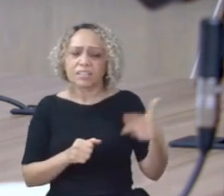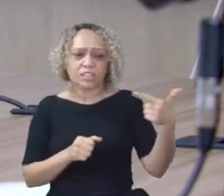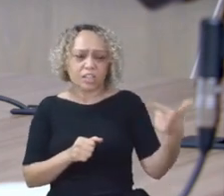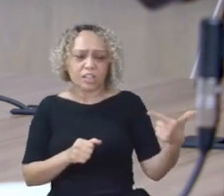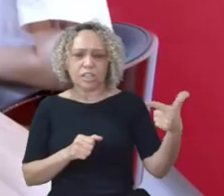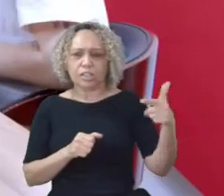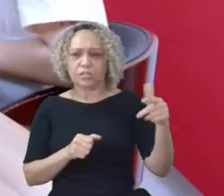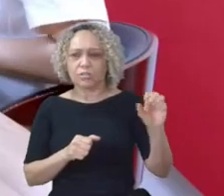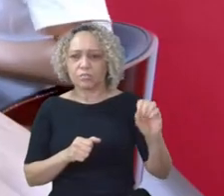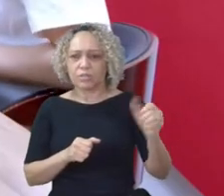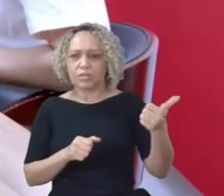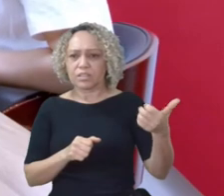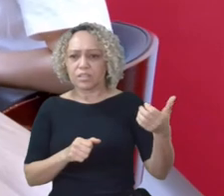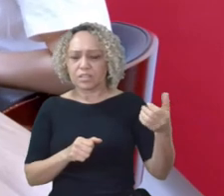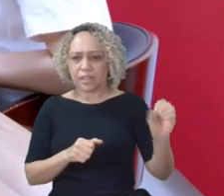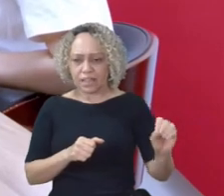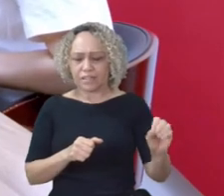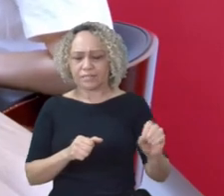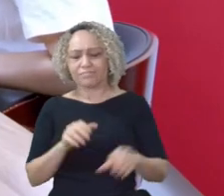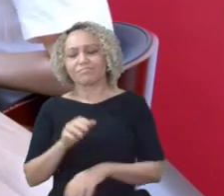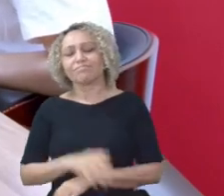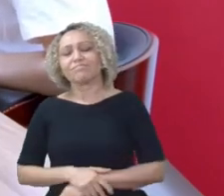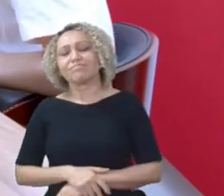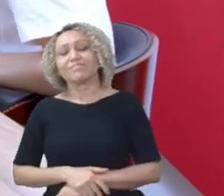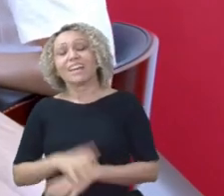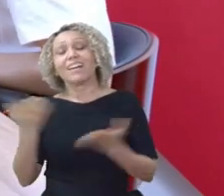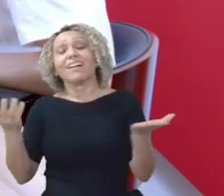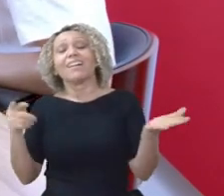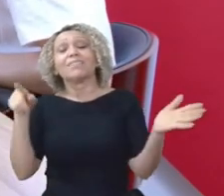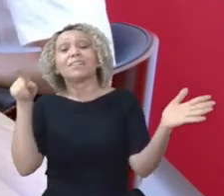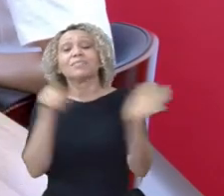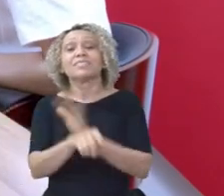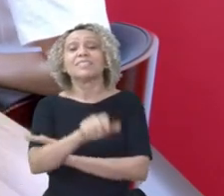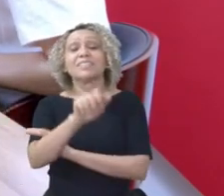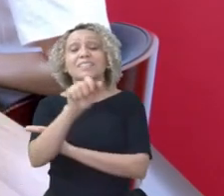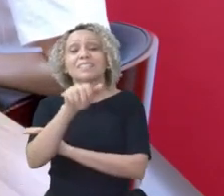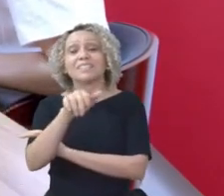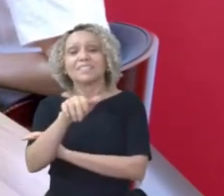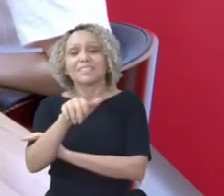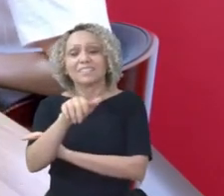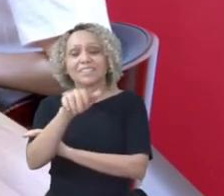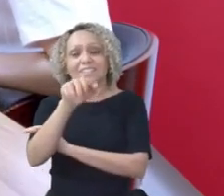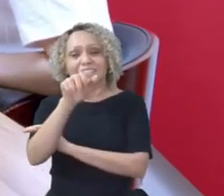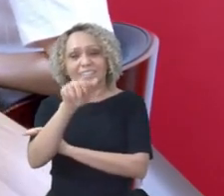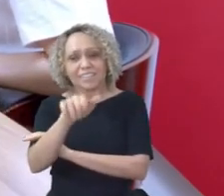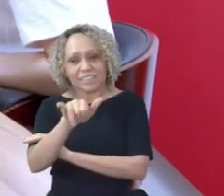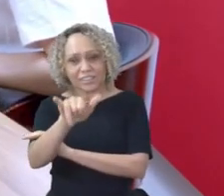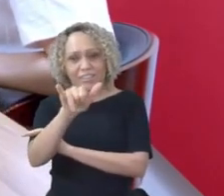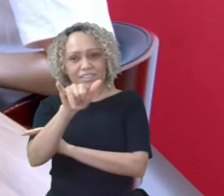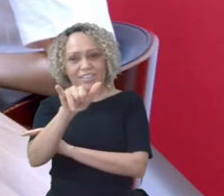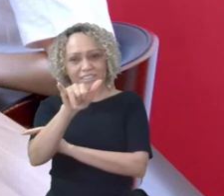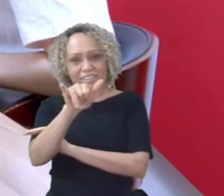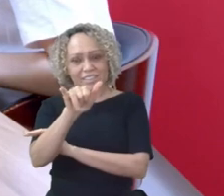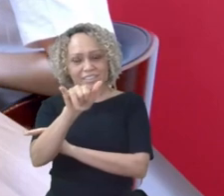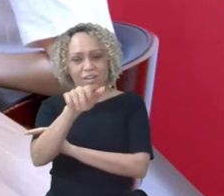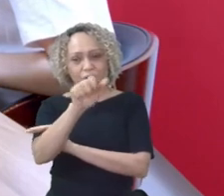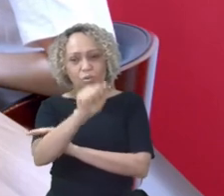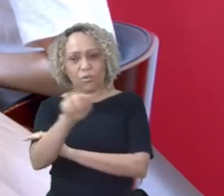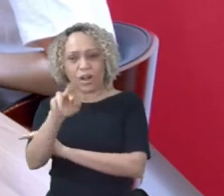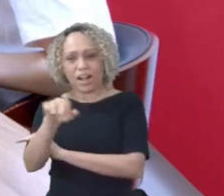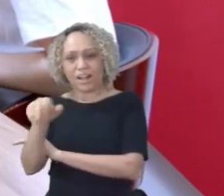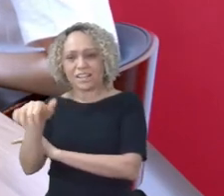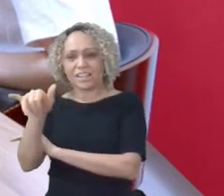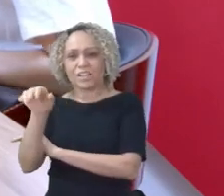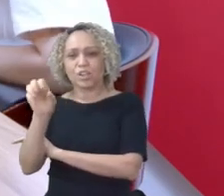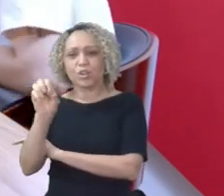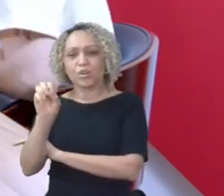O Ariu. Perfeito. Carol, a gente está chegando ao fim. Acabou. Christian, estamos chegando ao fim.